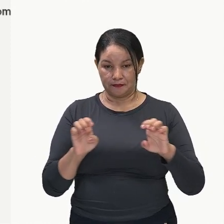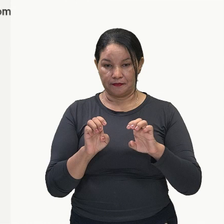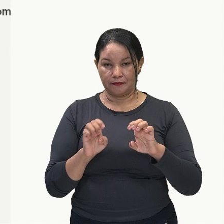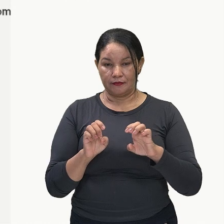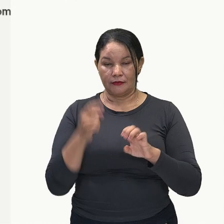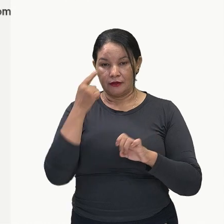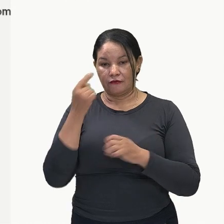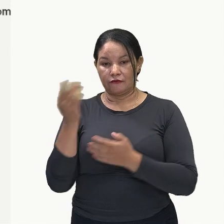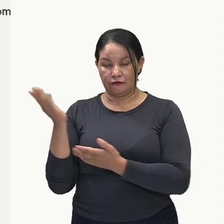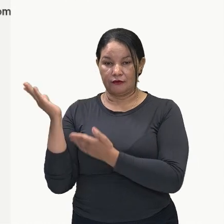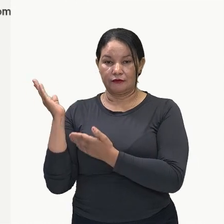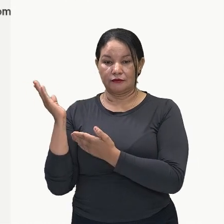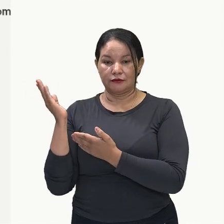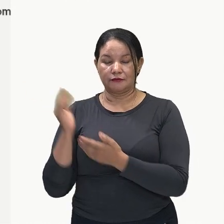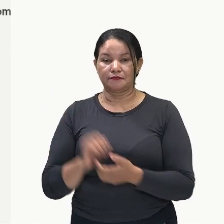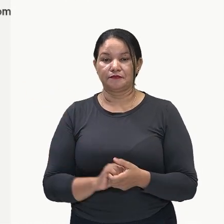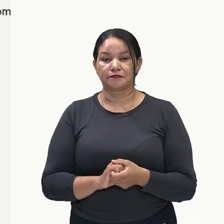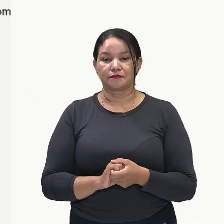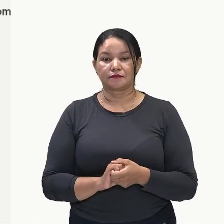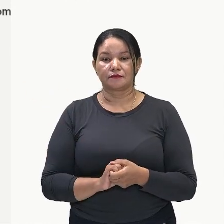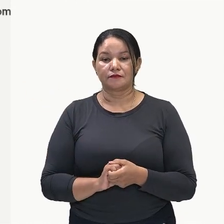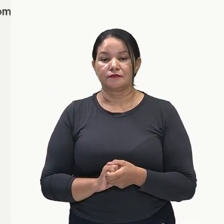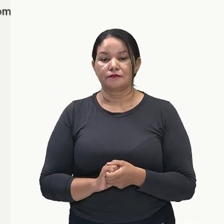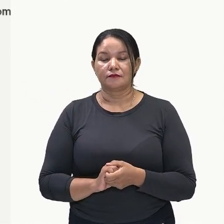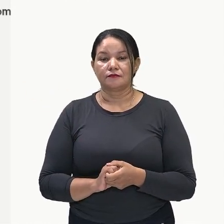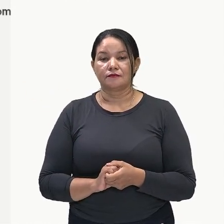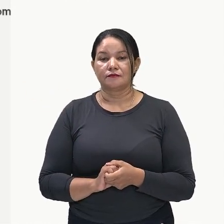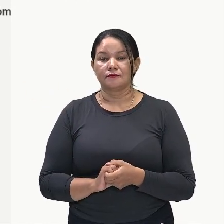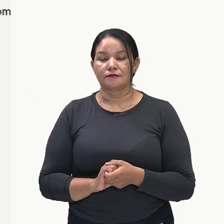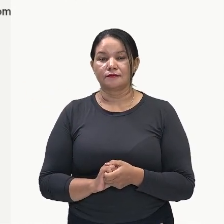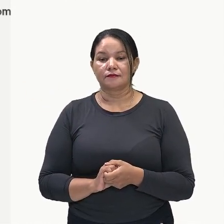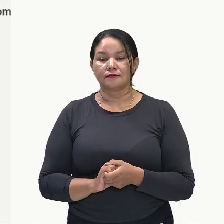de transformação.